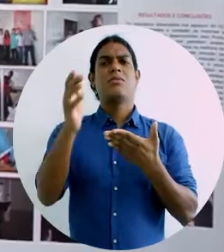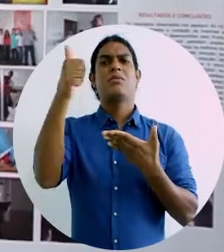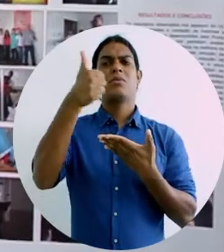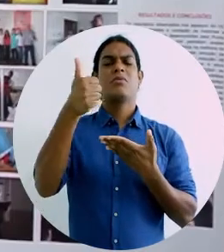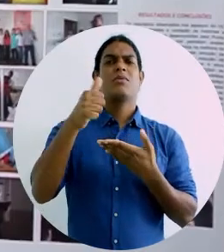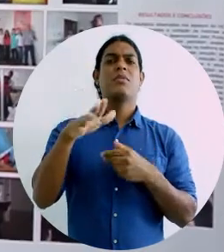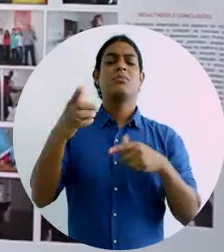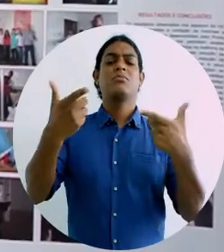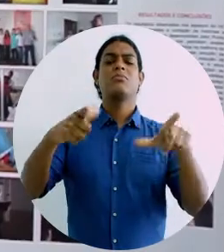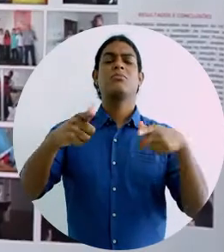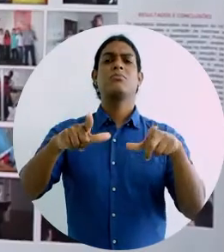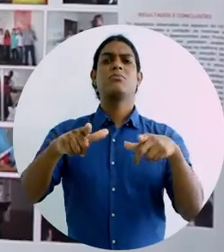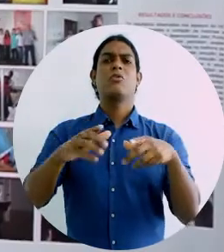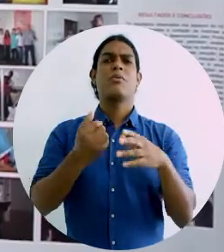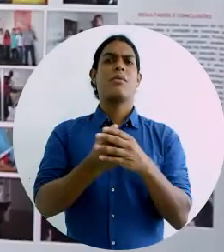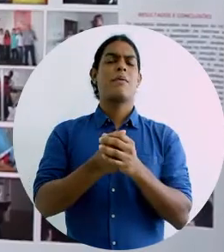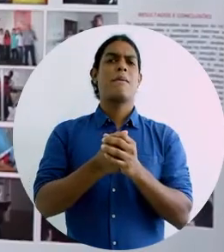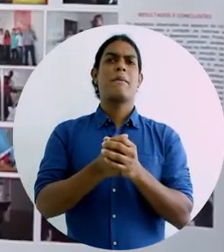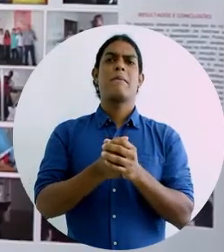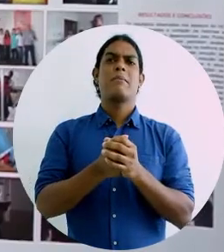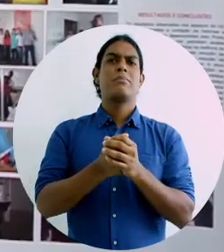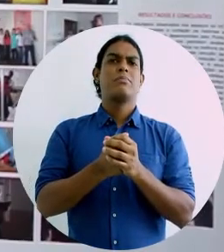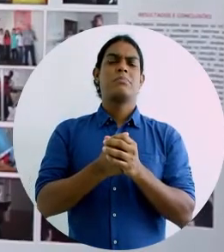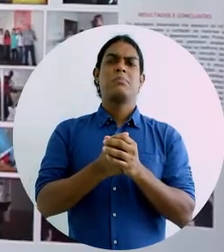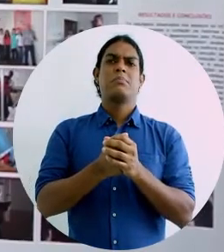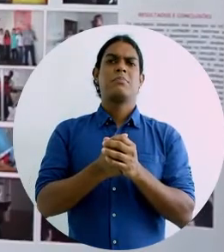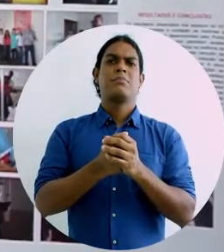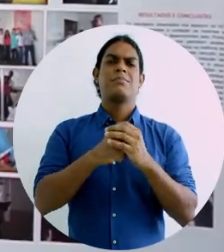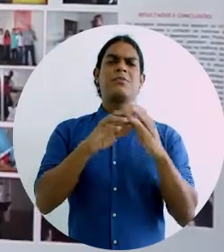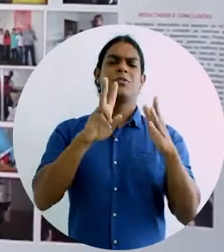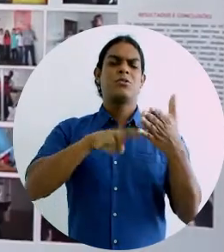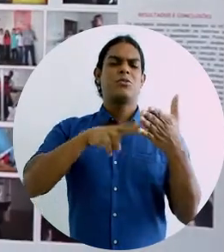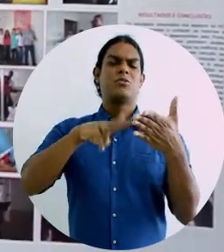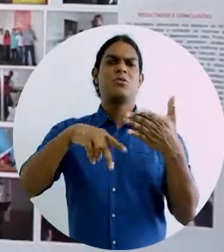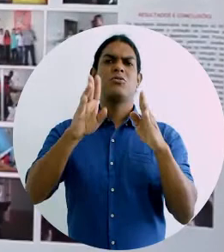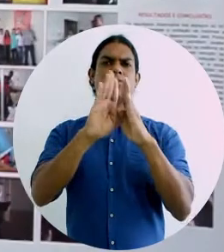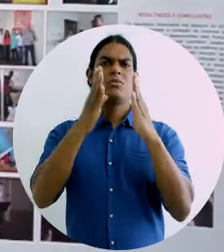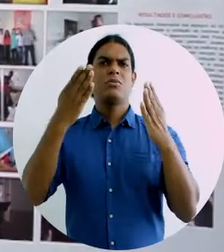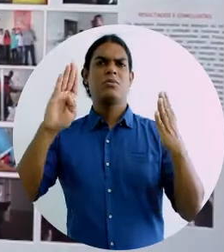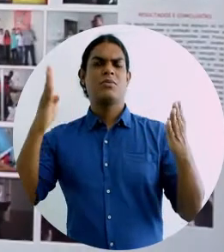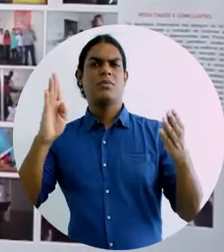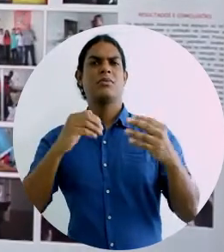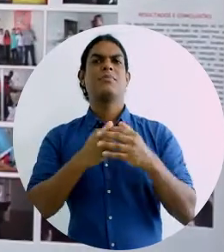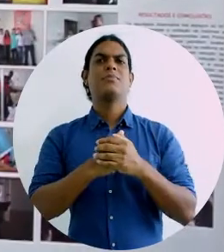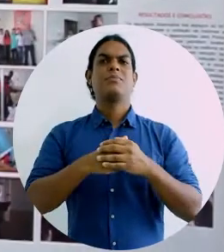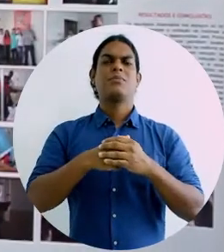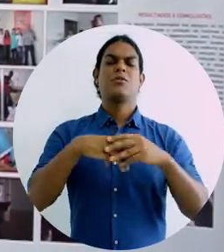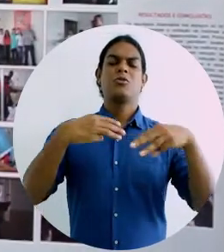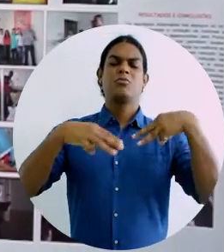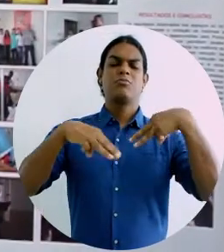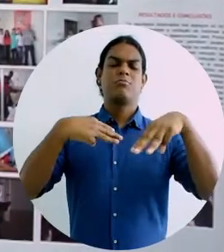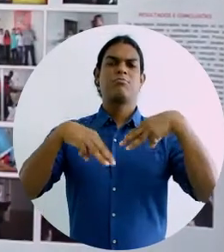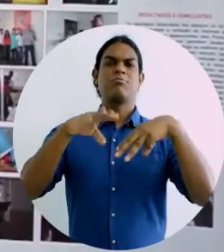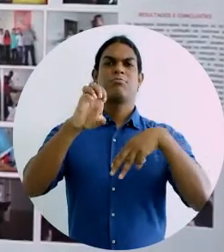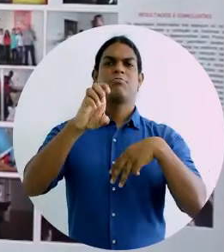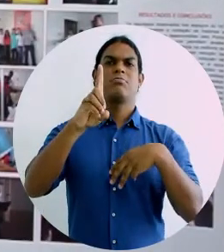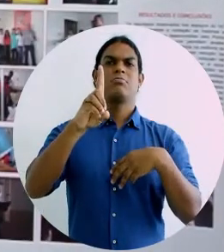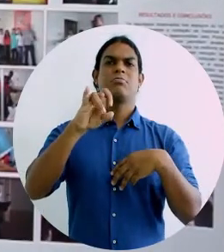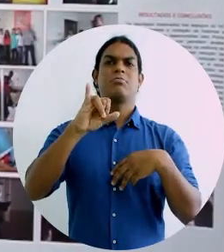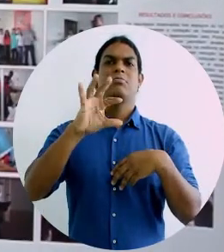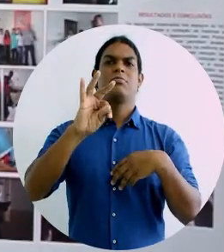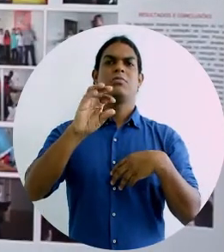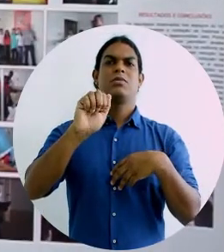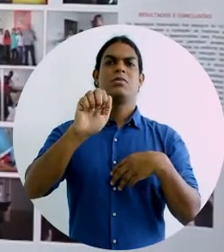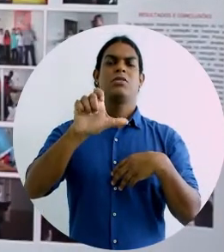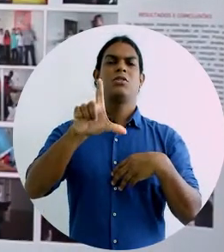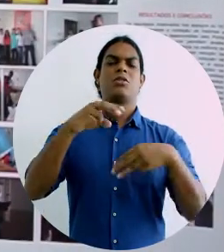de leitura que foi formado a partir de um edital do Ministério da Cultura. Esse edital ele previa